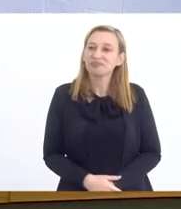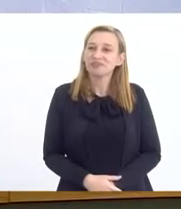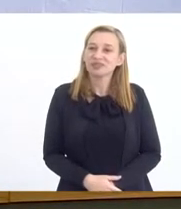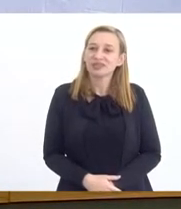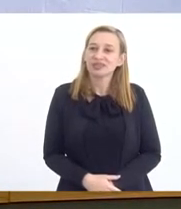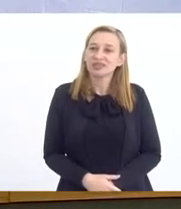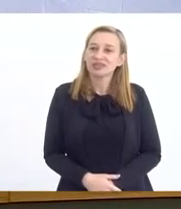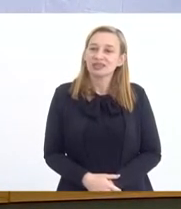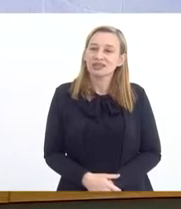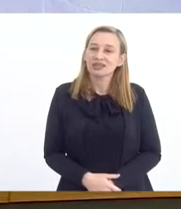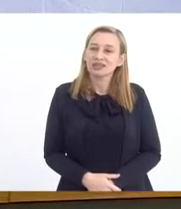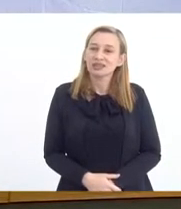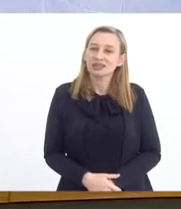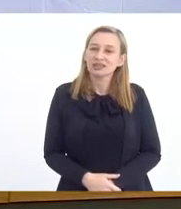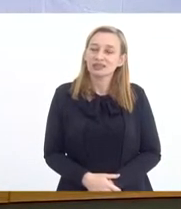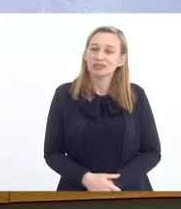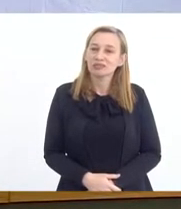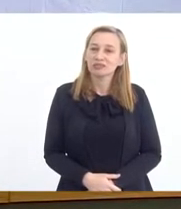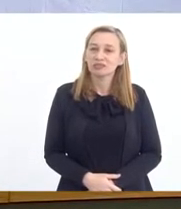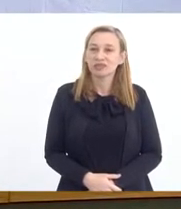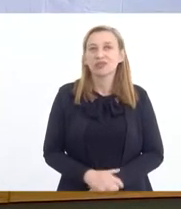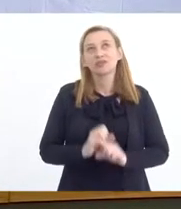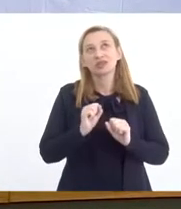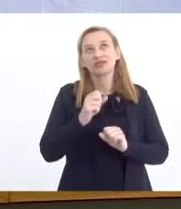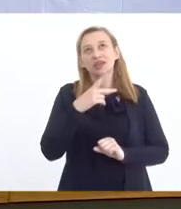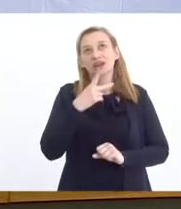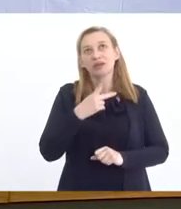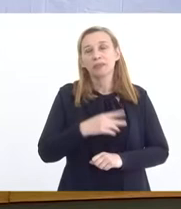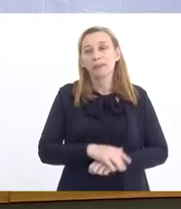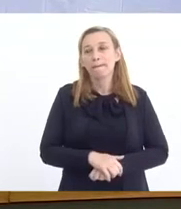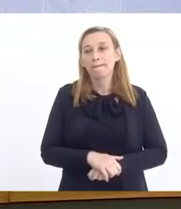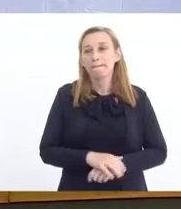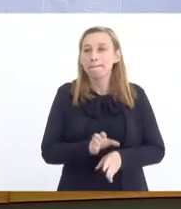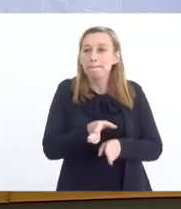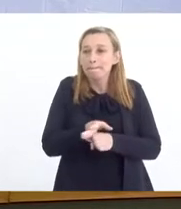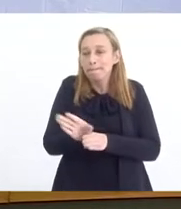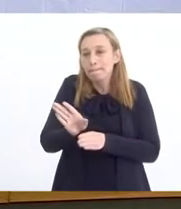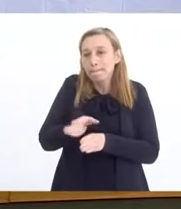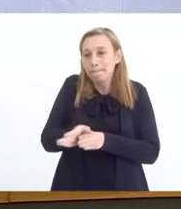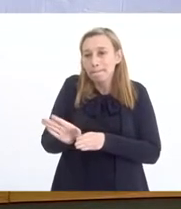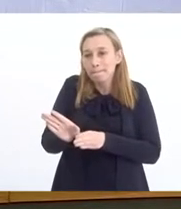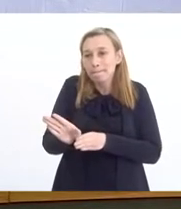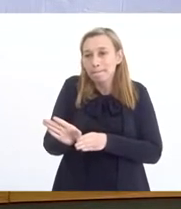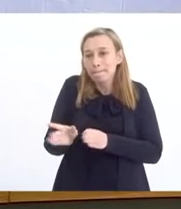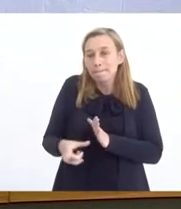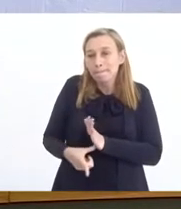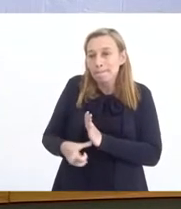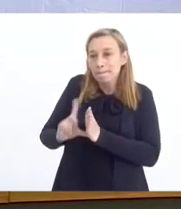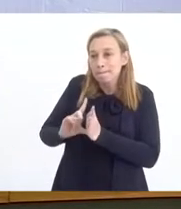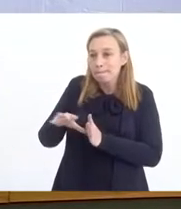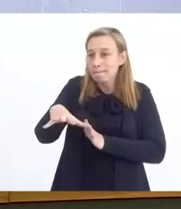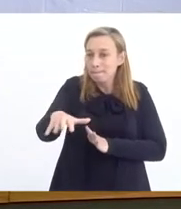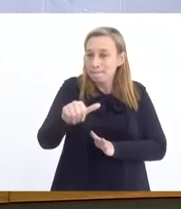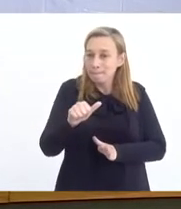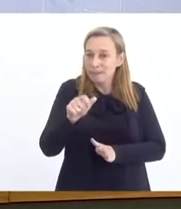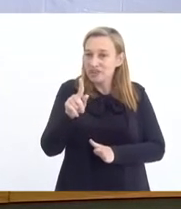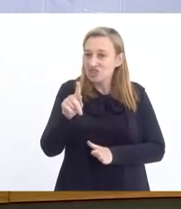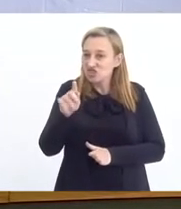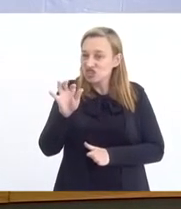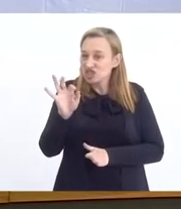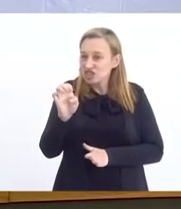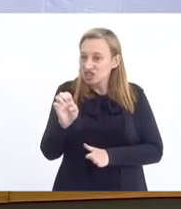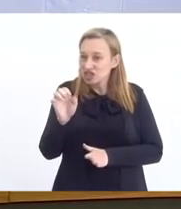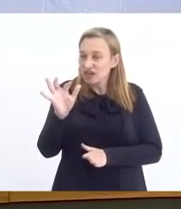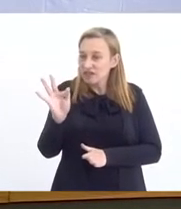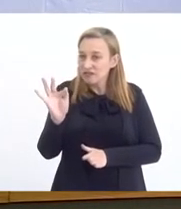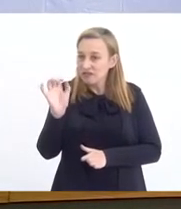diria, aconselhado a antes de chamar o Jefferson para falar,